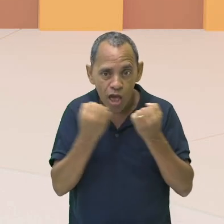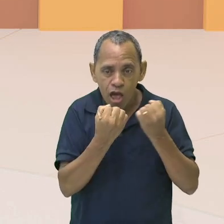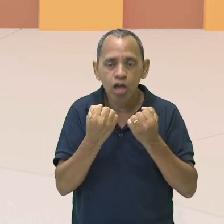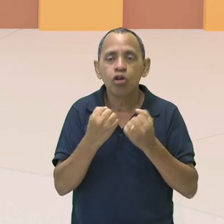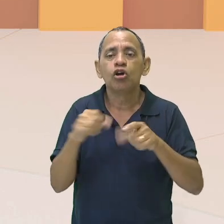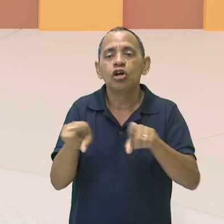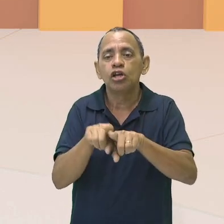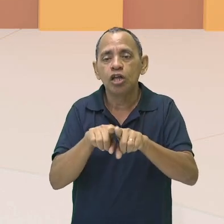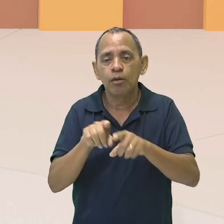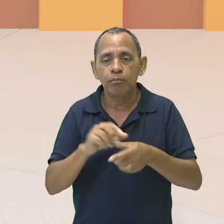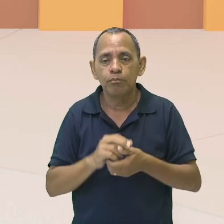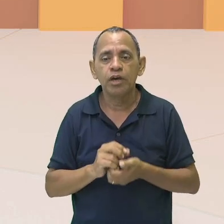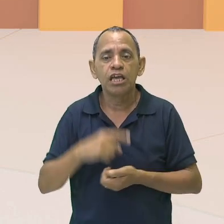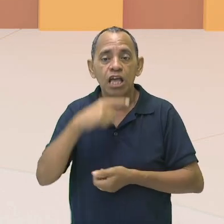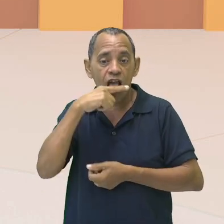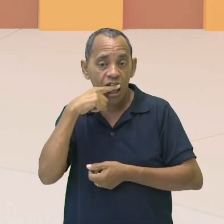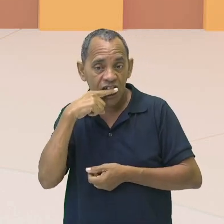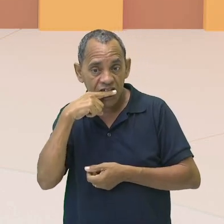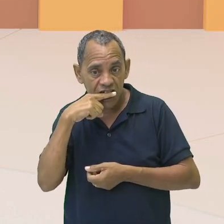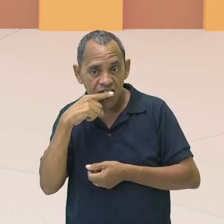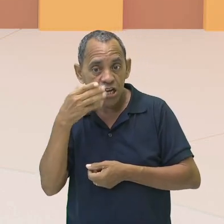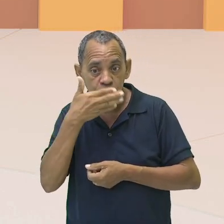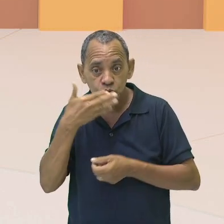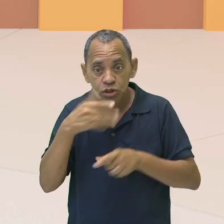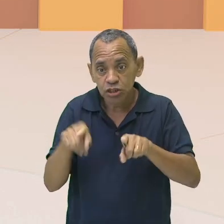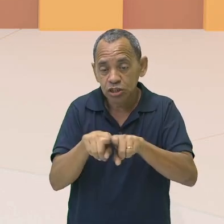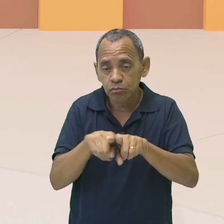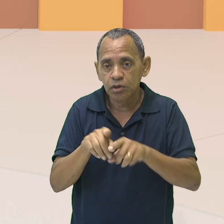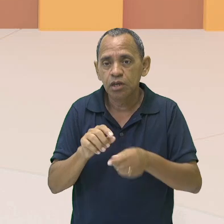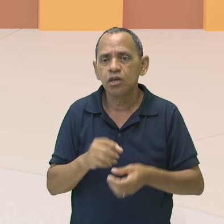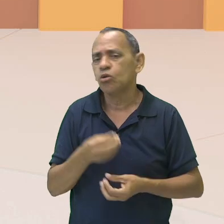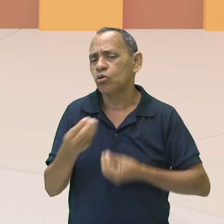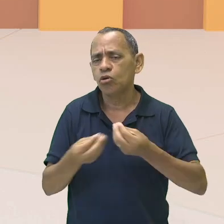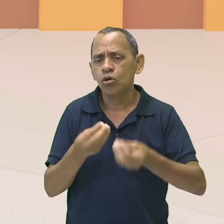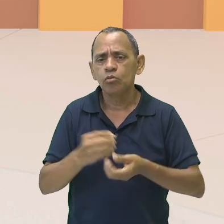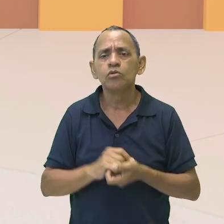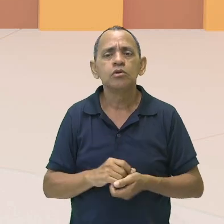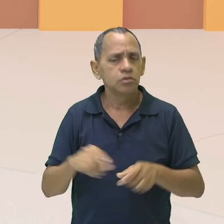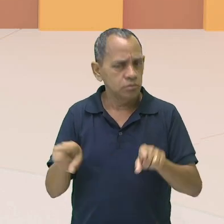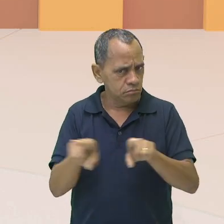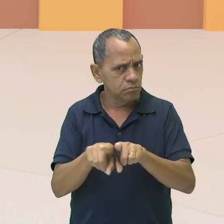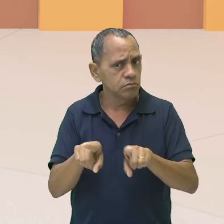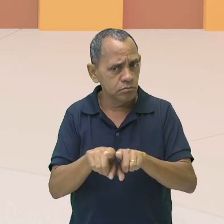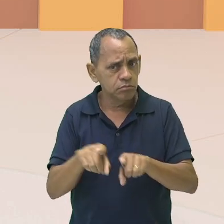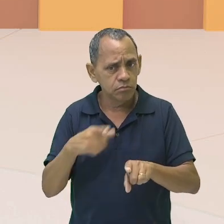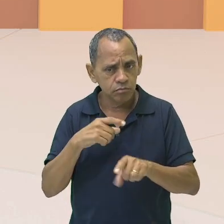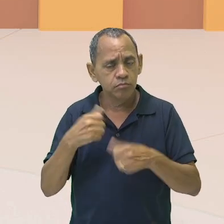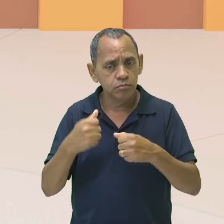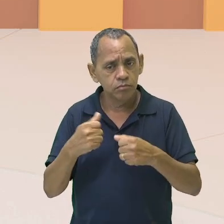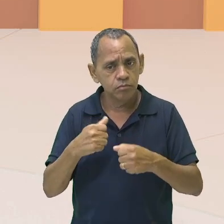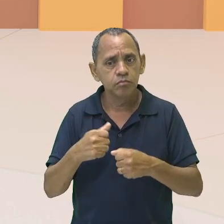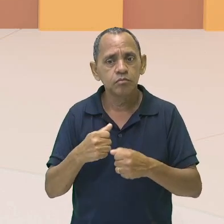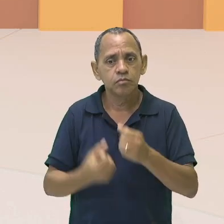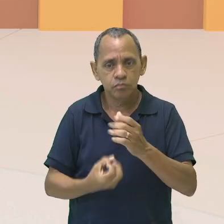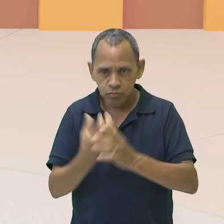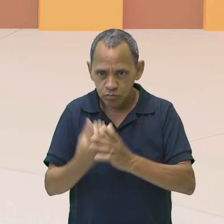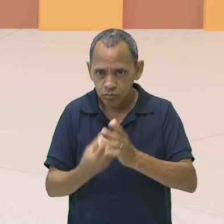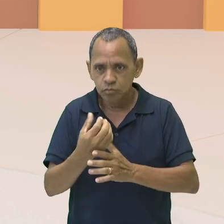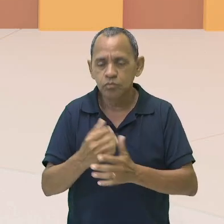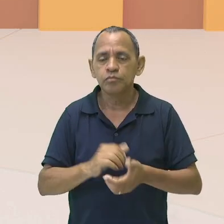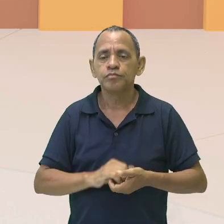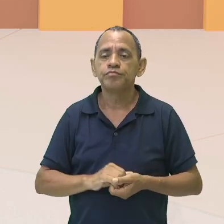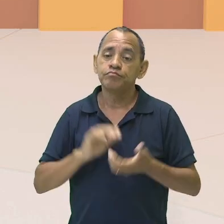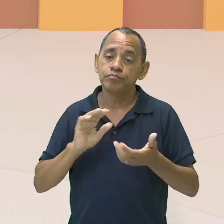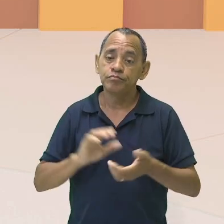né? O cupuaçu, né? Aquelas coisas que têm ali menor abrangência. Elas também têm que ser produzidas, mas quando a gente fala de monocultura, isso acaba